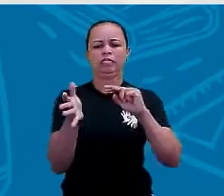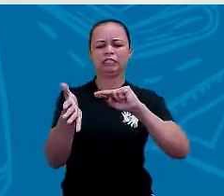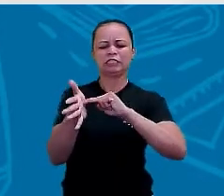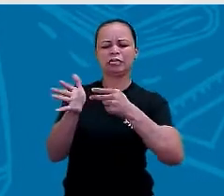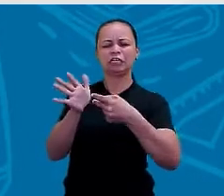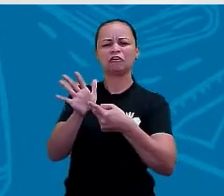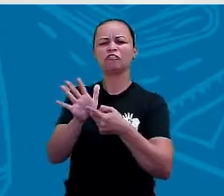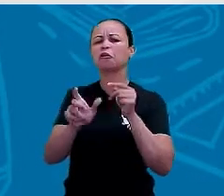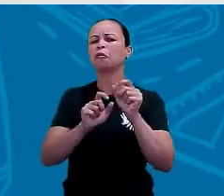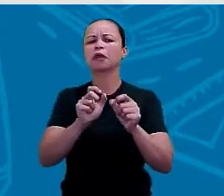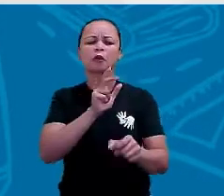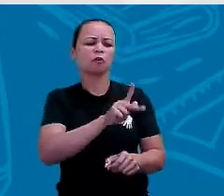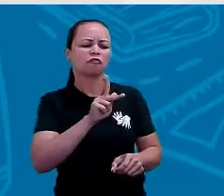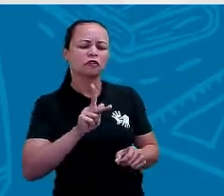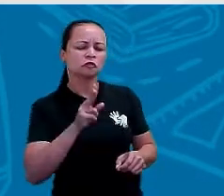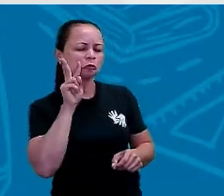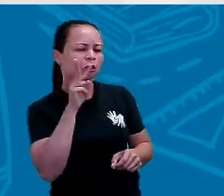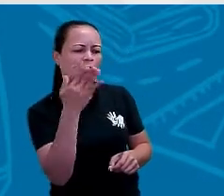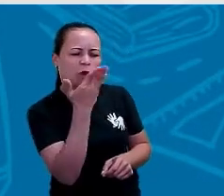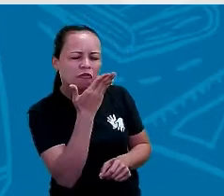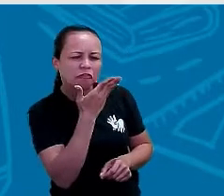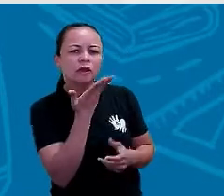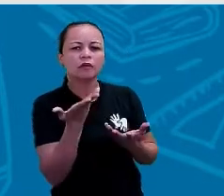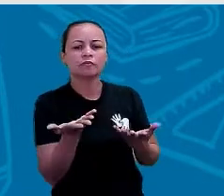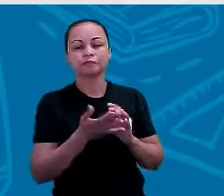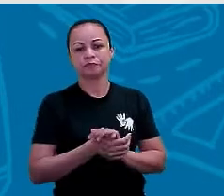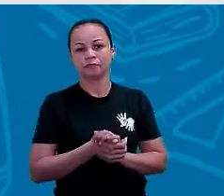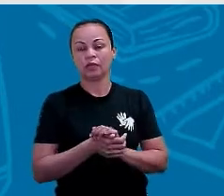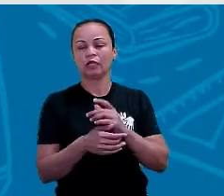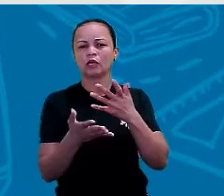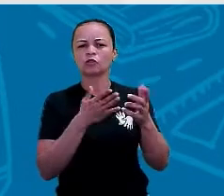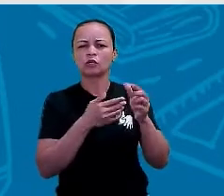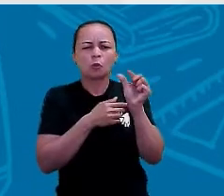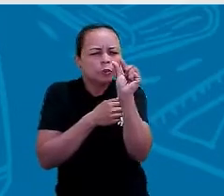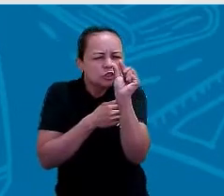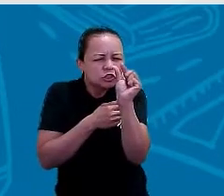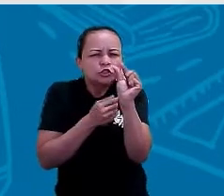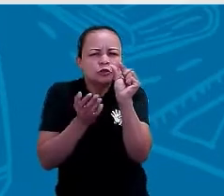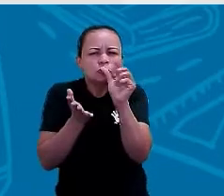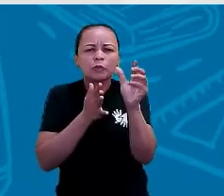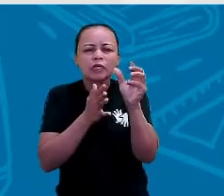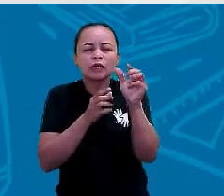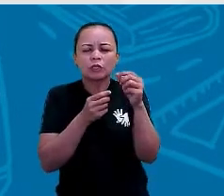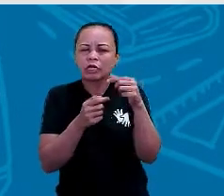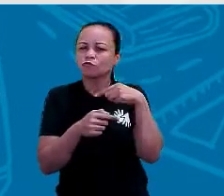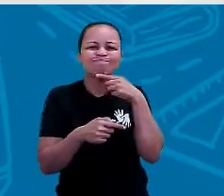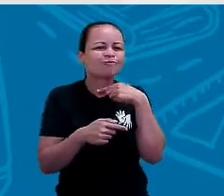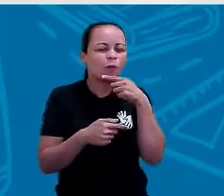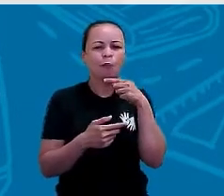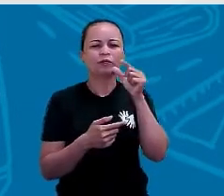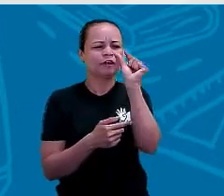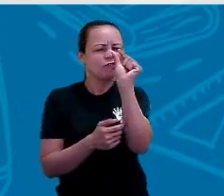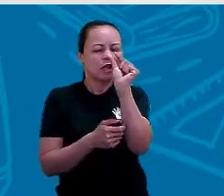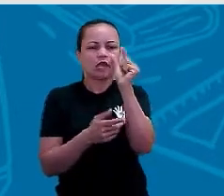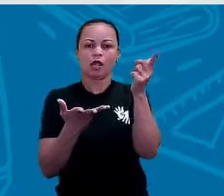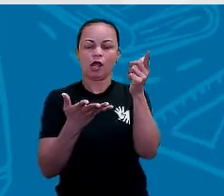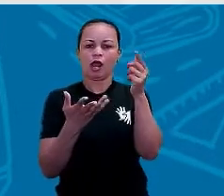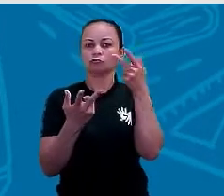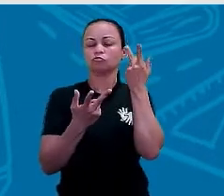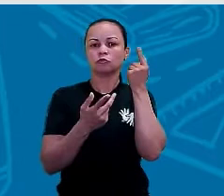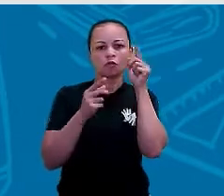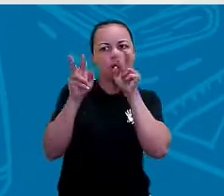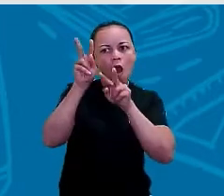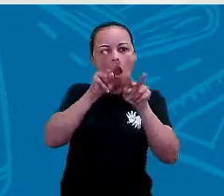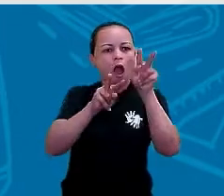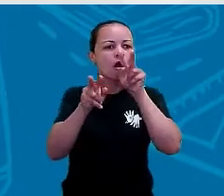de não conseguir ver a olho nu? Significa dizer que são bichinhos tão pequenos que a gente não consegue ver aos olhos